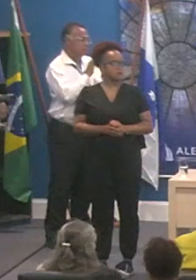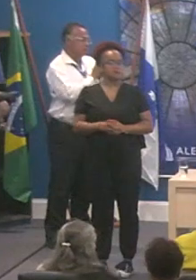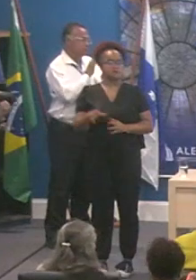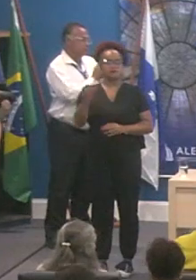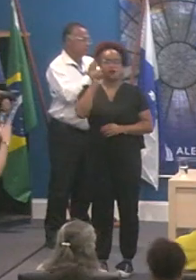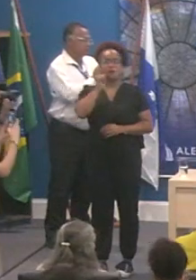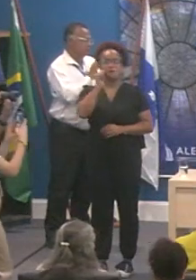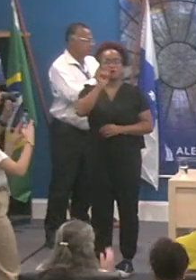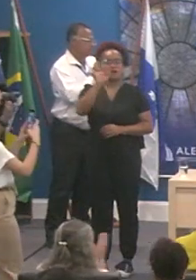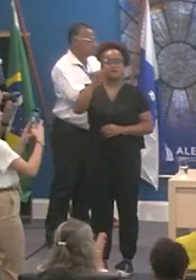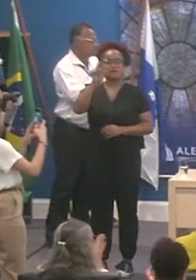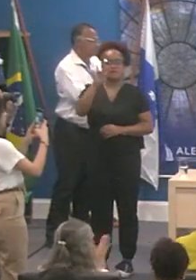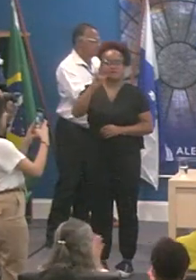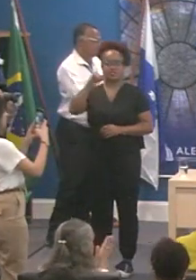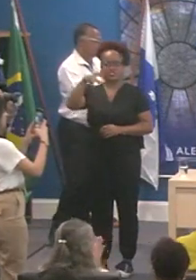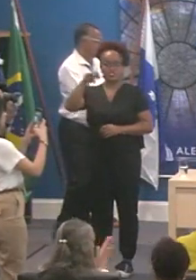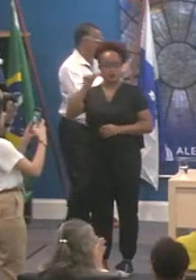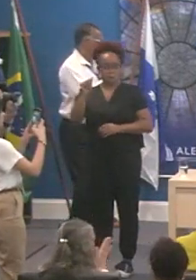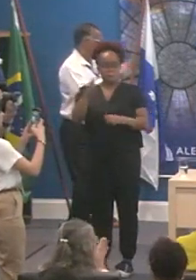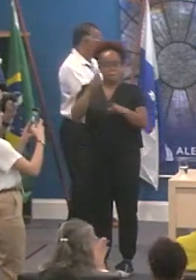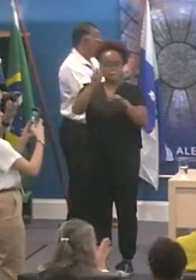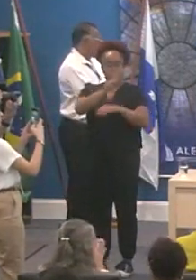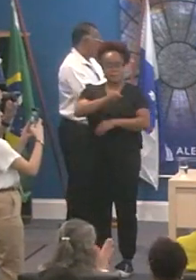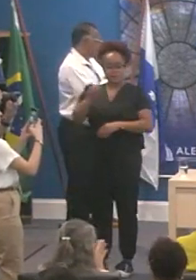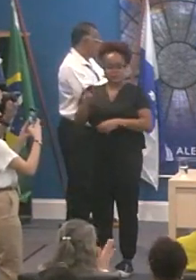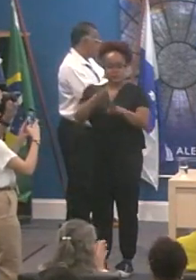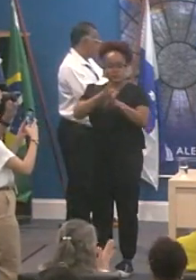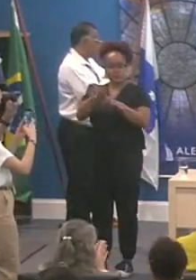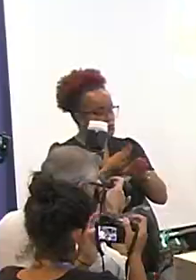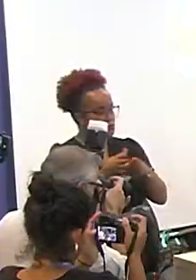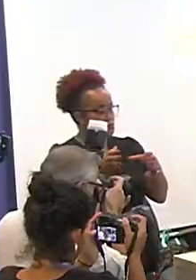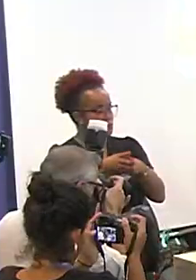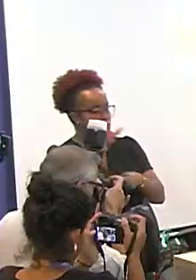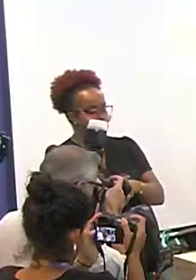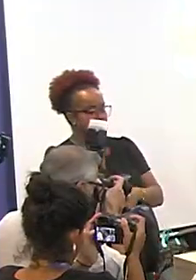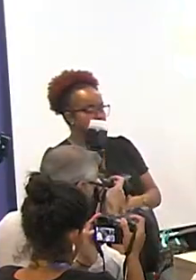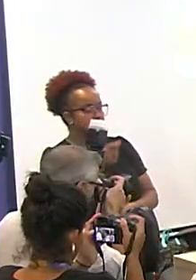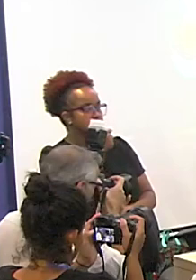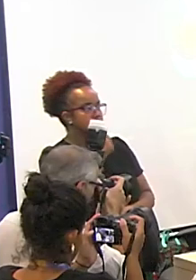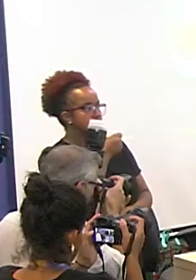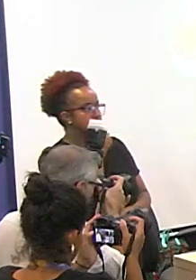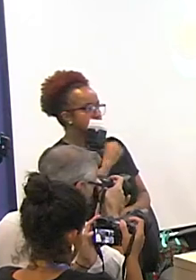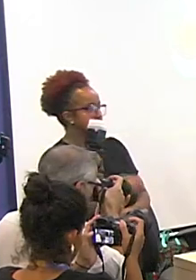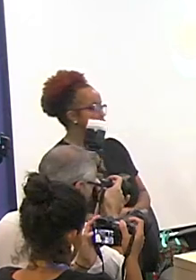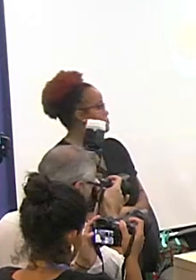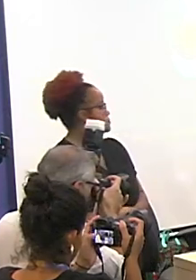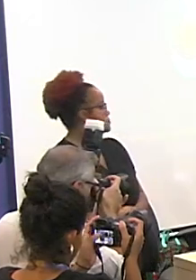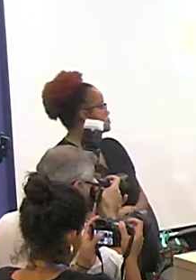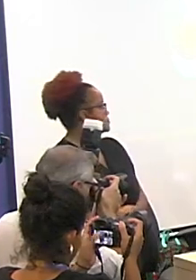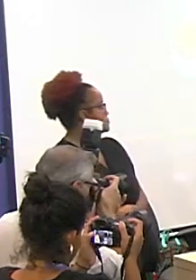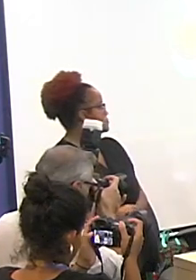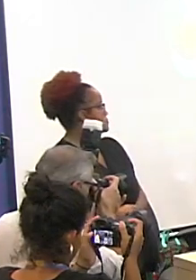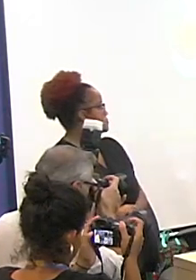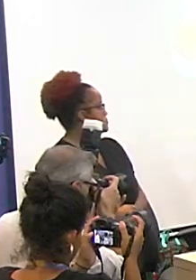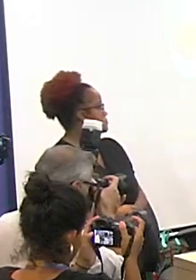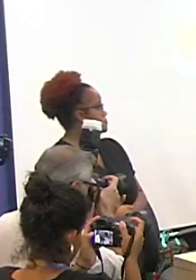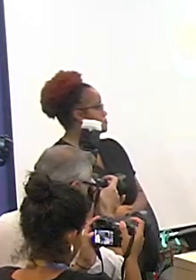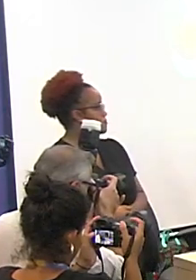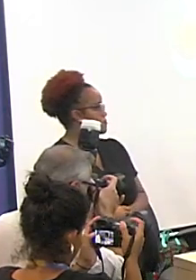Fátima é presidente da comissão da pessoa idosa da OAB. Ok, muito bem. Muito